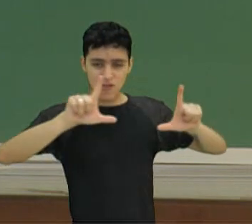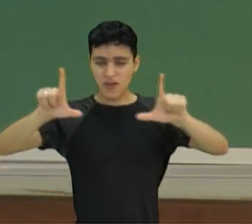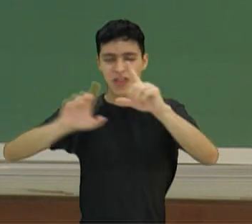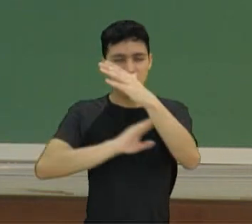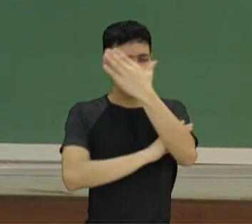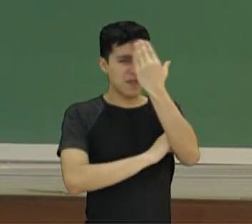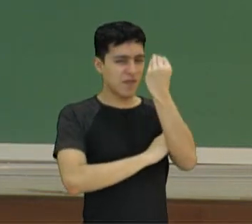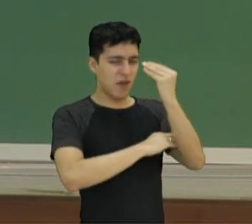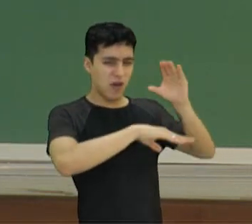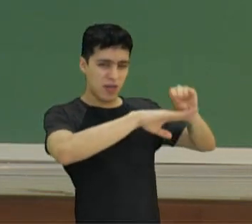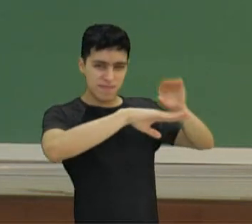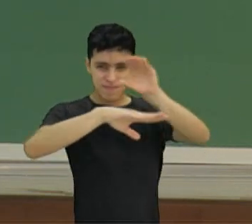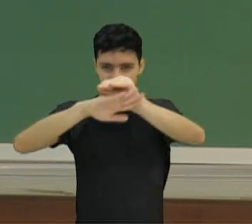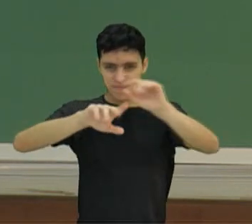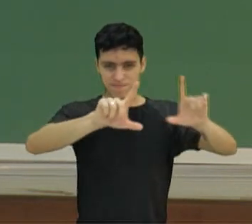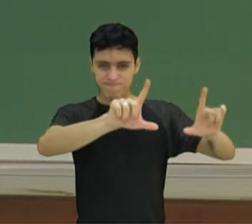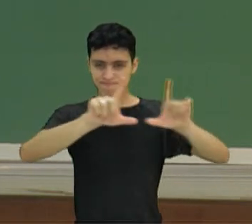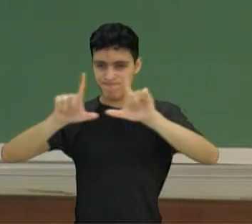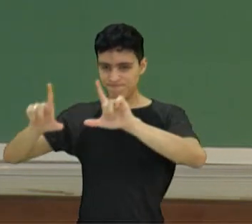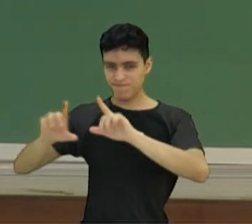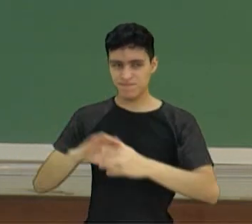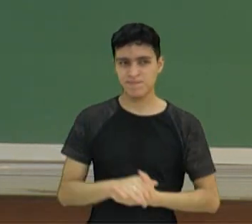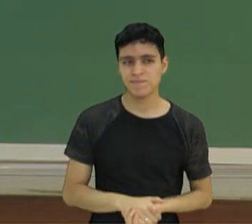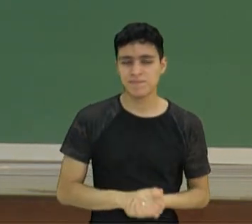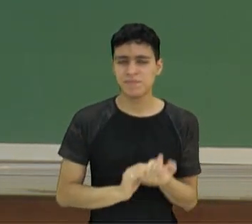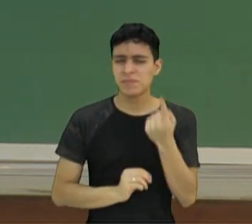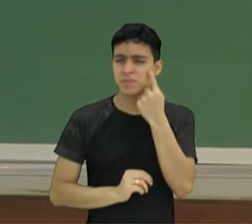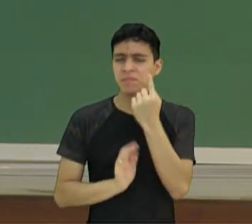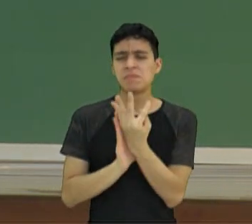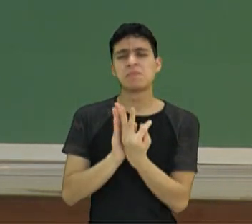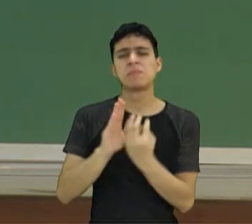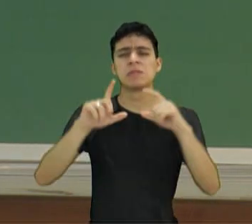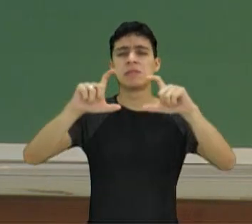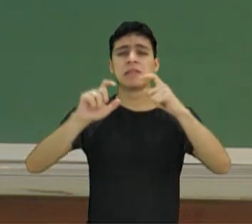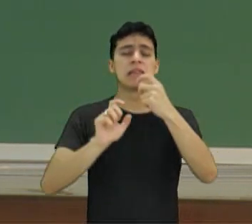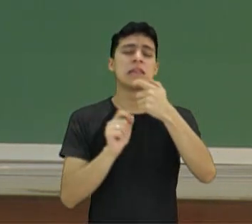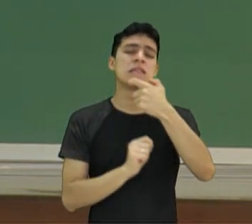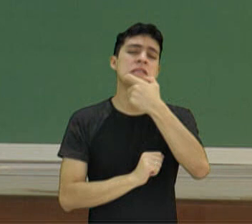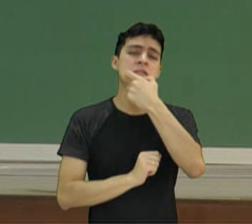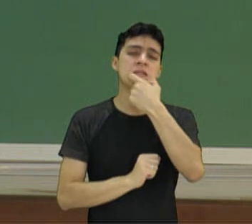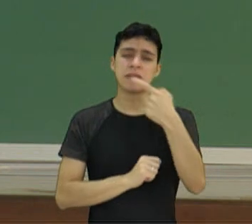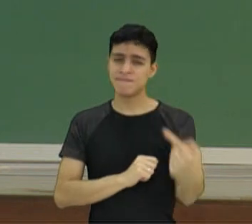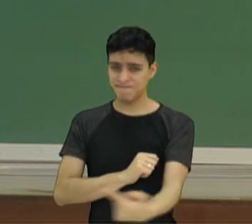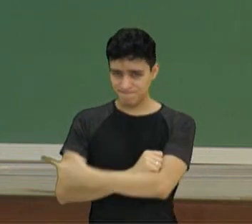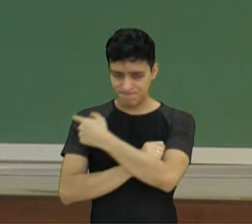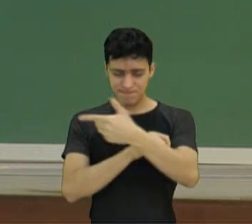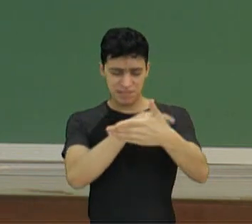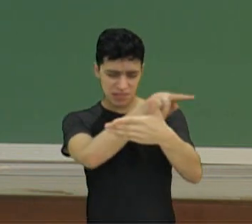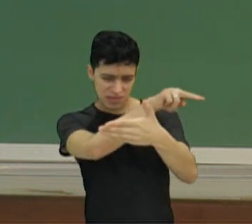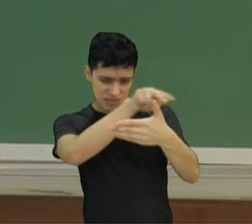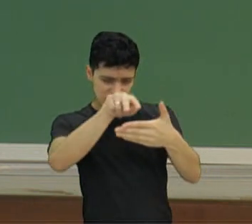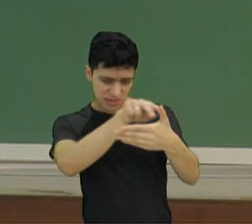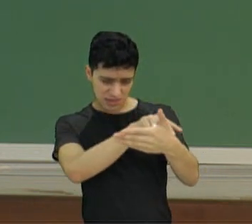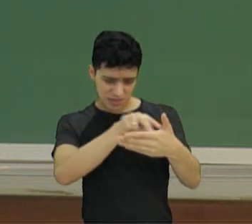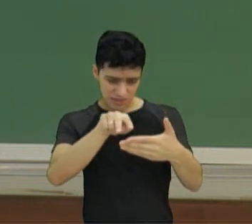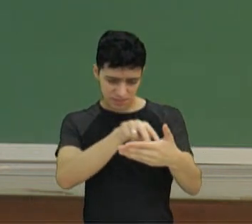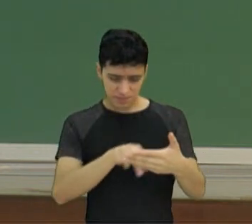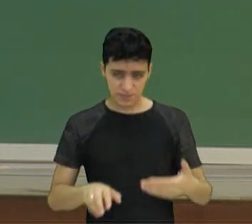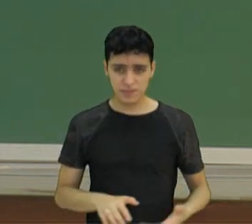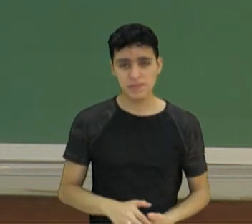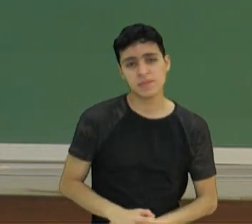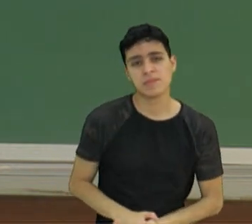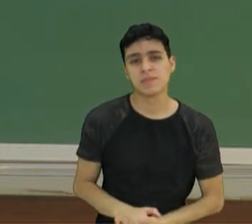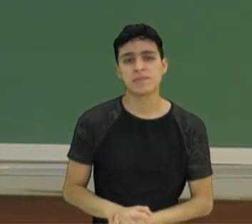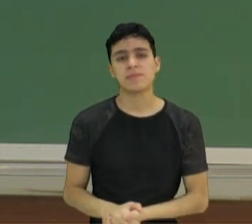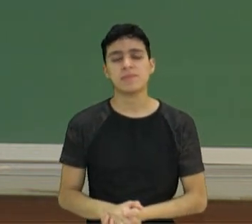aqui no meio diz assim: Read the conversation between two high school friends, Charlotte and Steve, talking on the